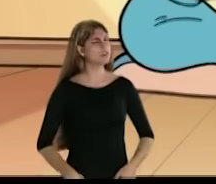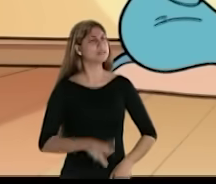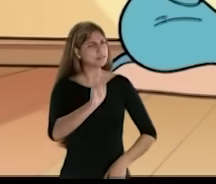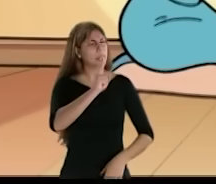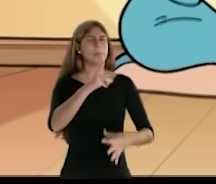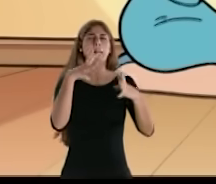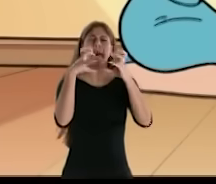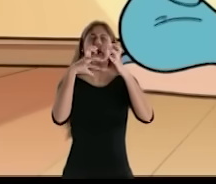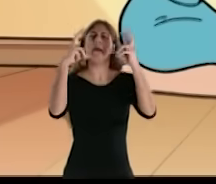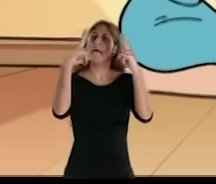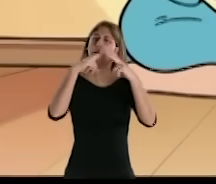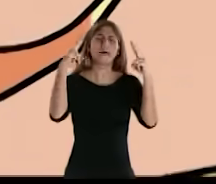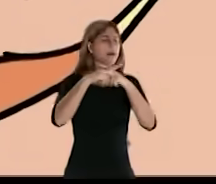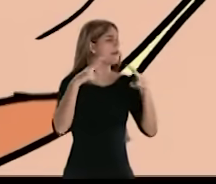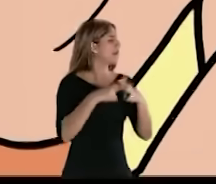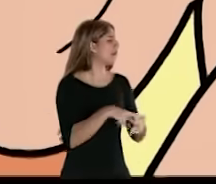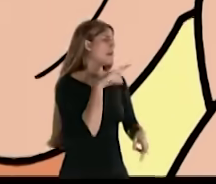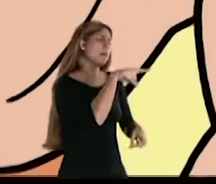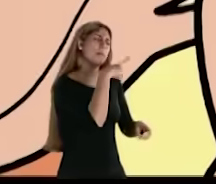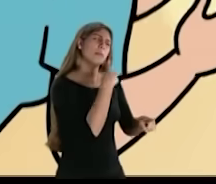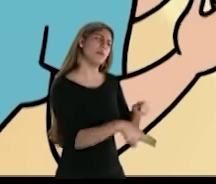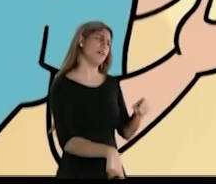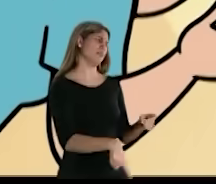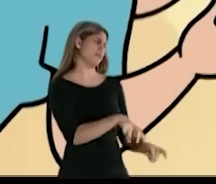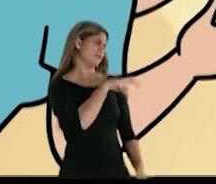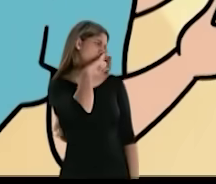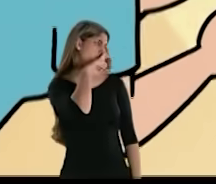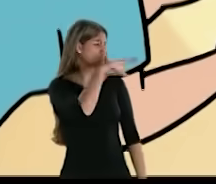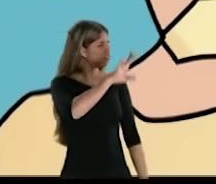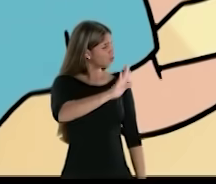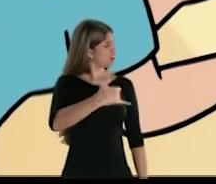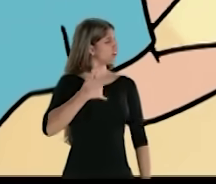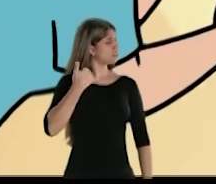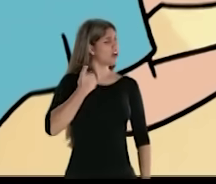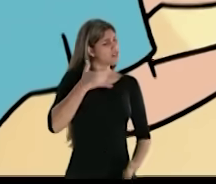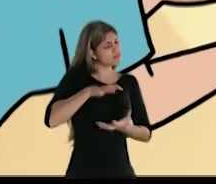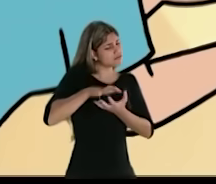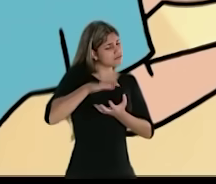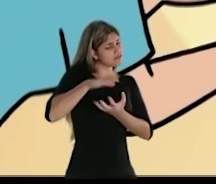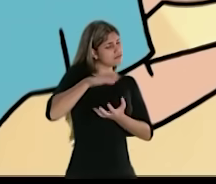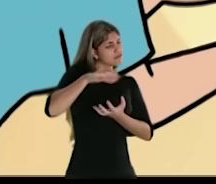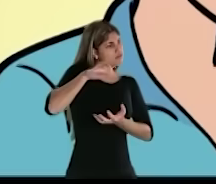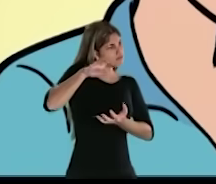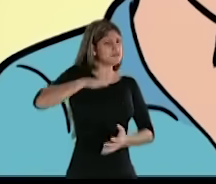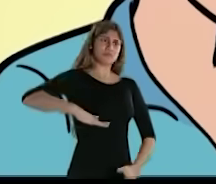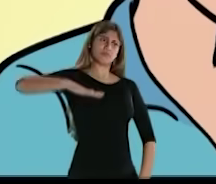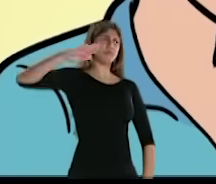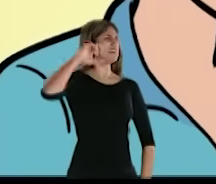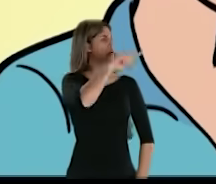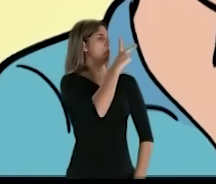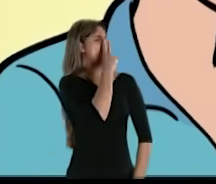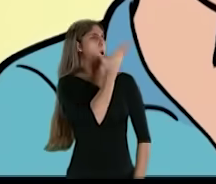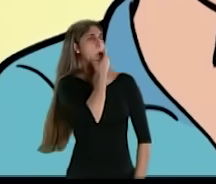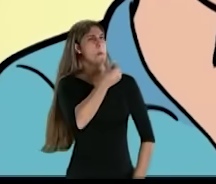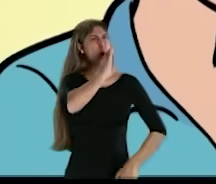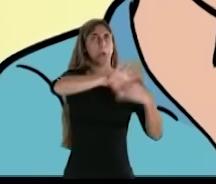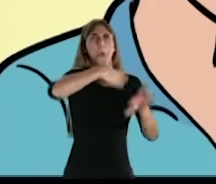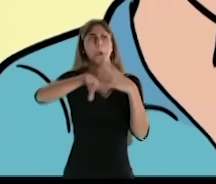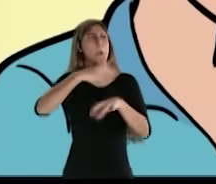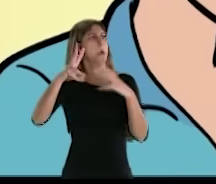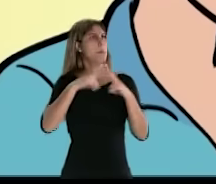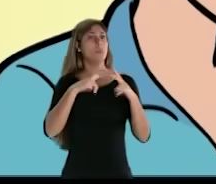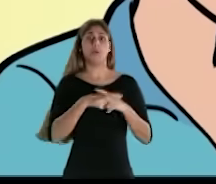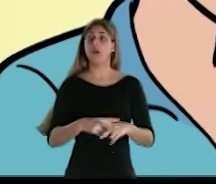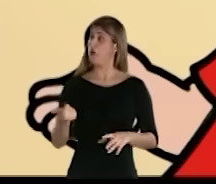Dessa vez foi o joelho. É. Mônica, você já é quase uma mocinha. Não deve ficar brigando na rua